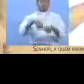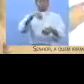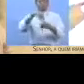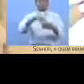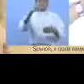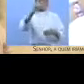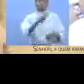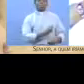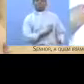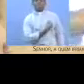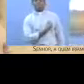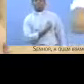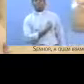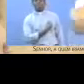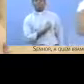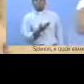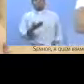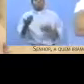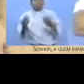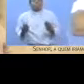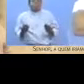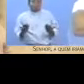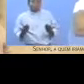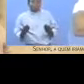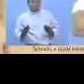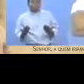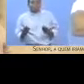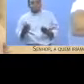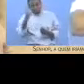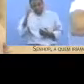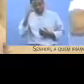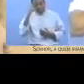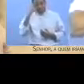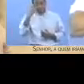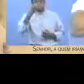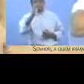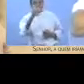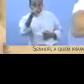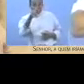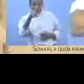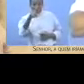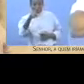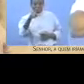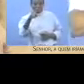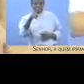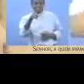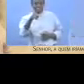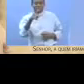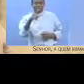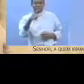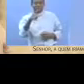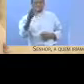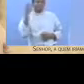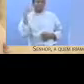fosse um ou uma daquelas serventes que estavam lá, o que que eu iria conversando pelo caminho?